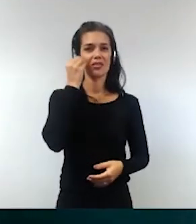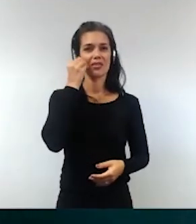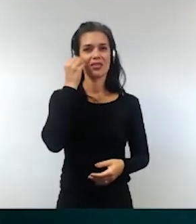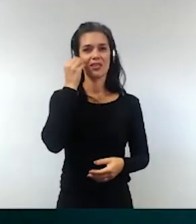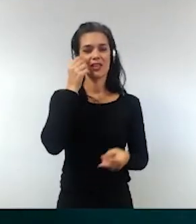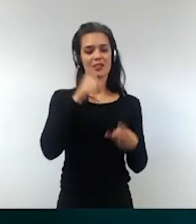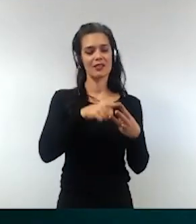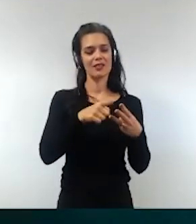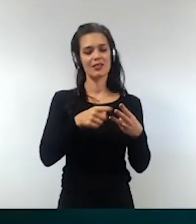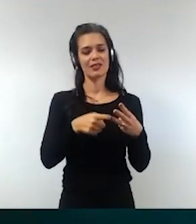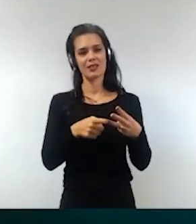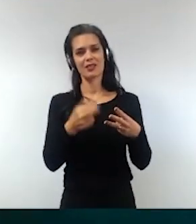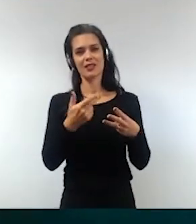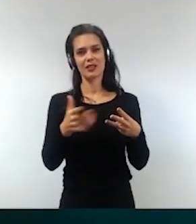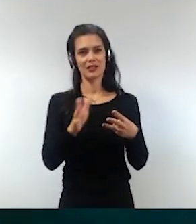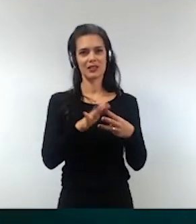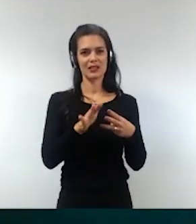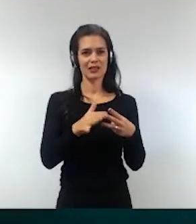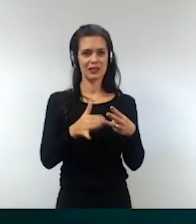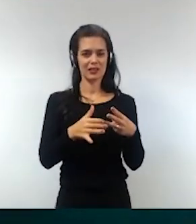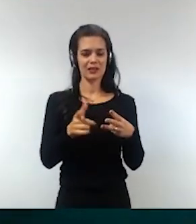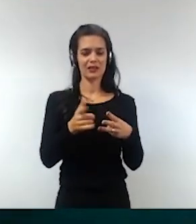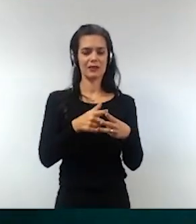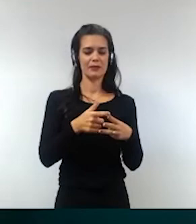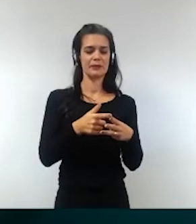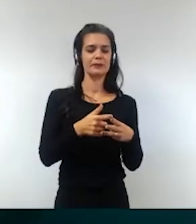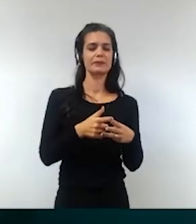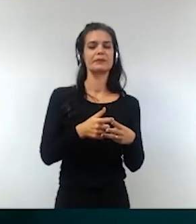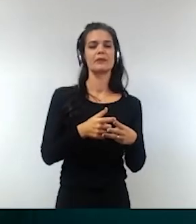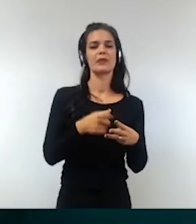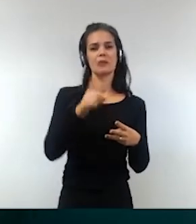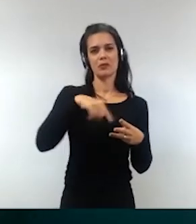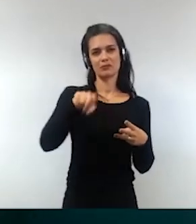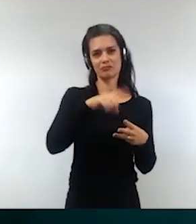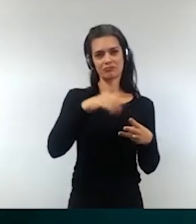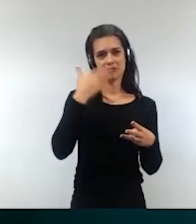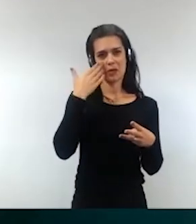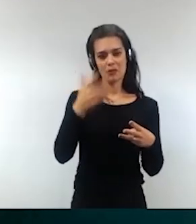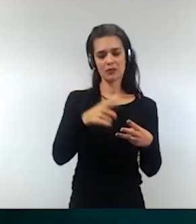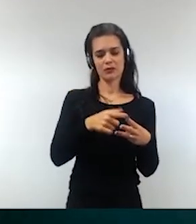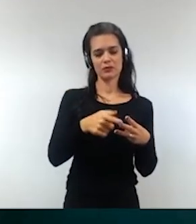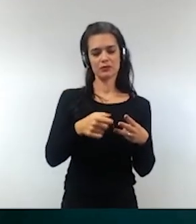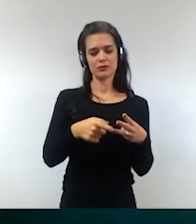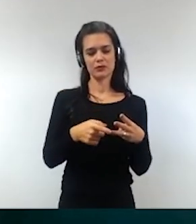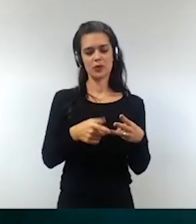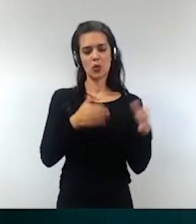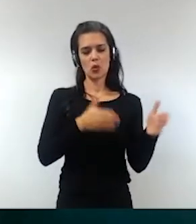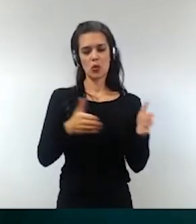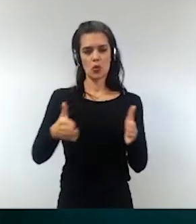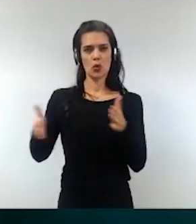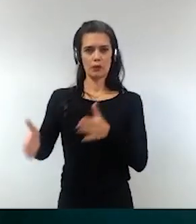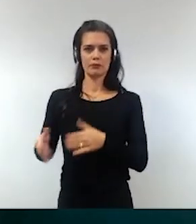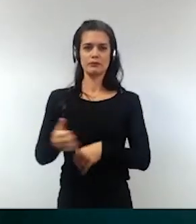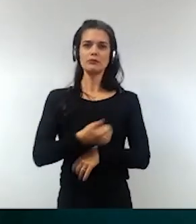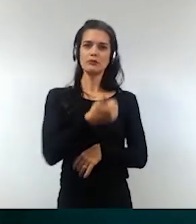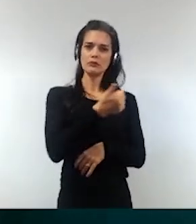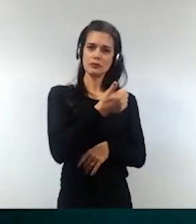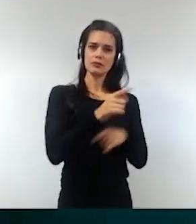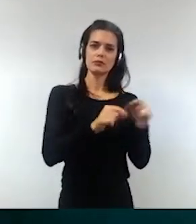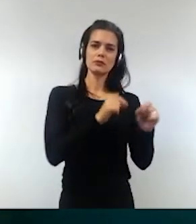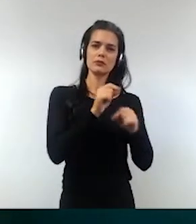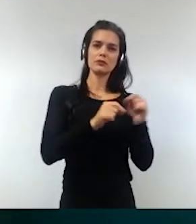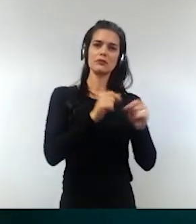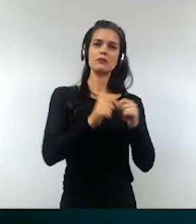pontos, Samantha, a apresentação aqui para vocês. Assim, daqueles casos, vou